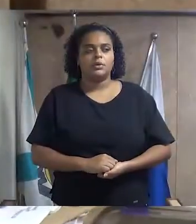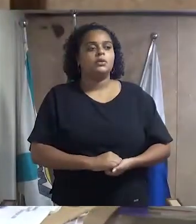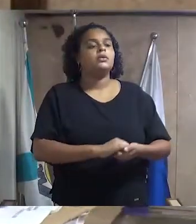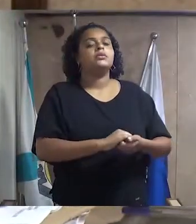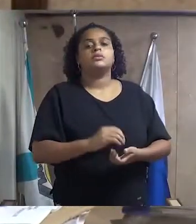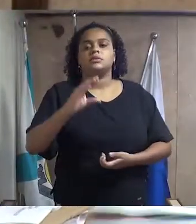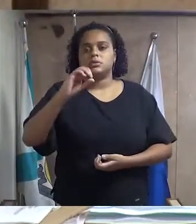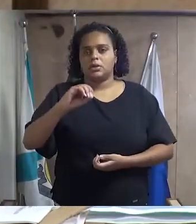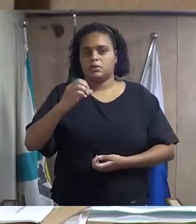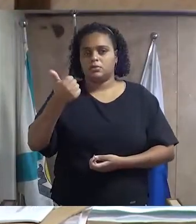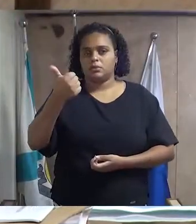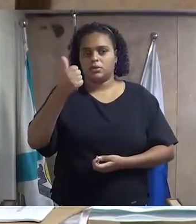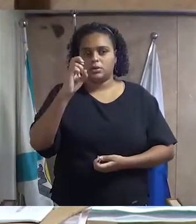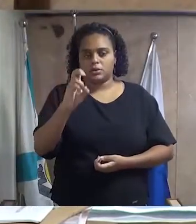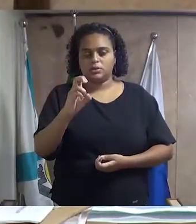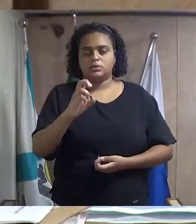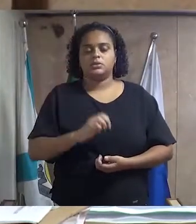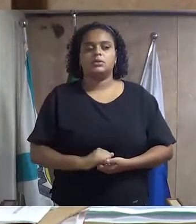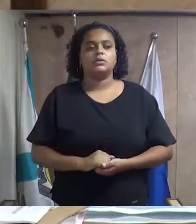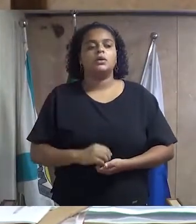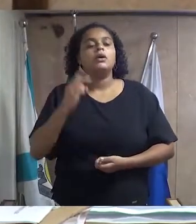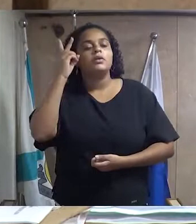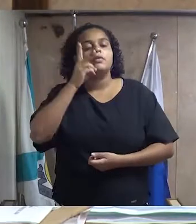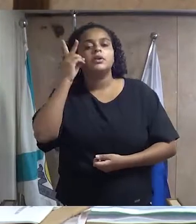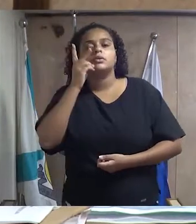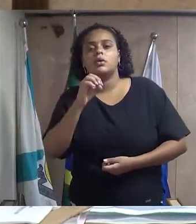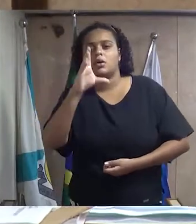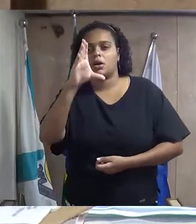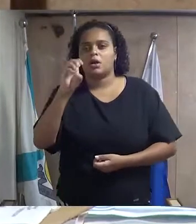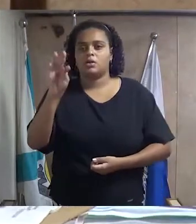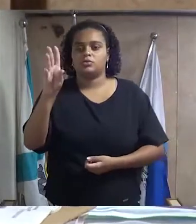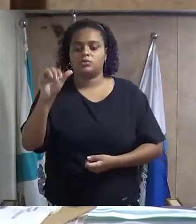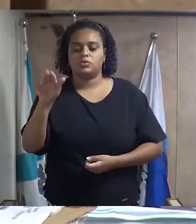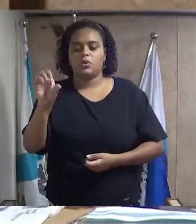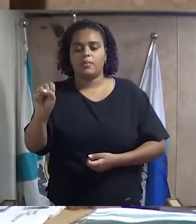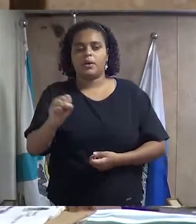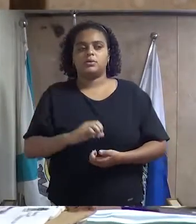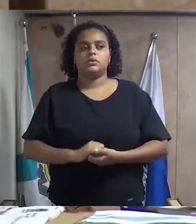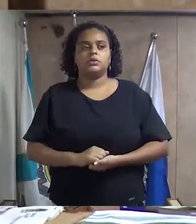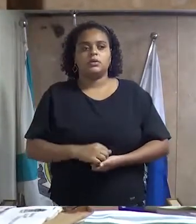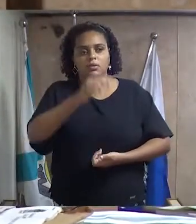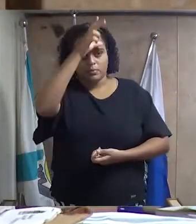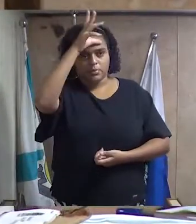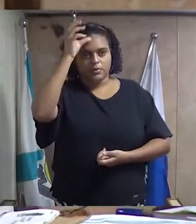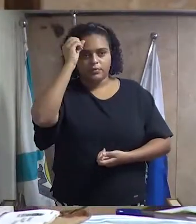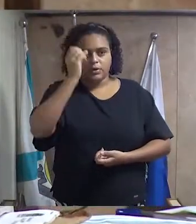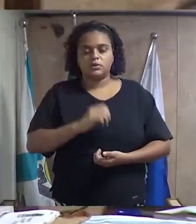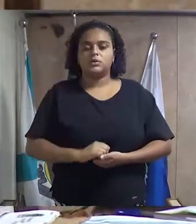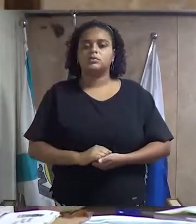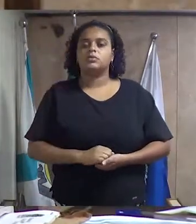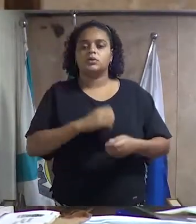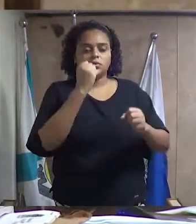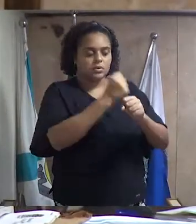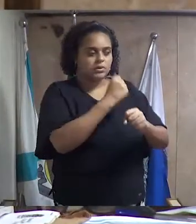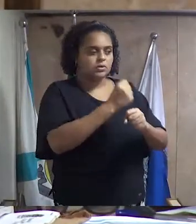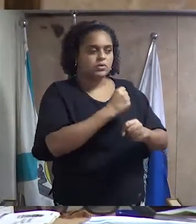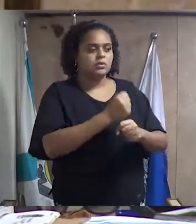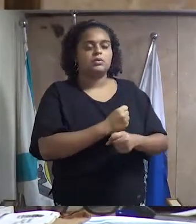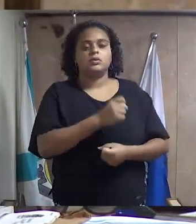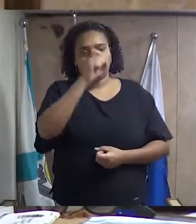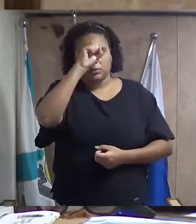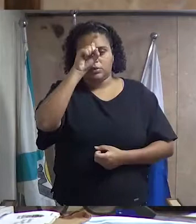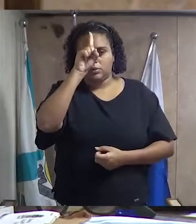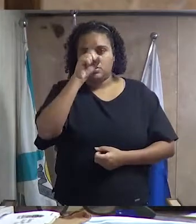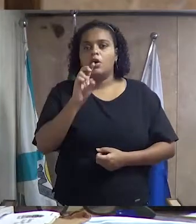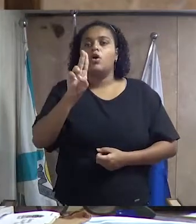Indicação 015, senhor vereador Cláudio Tomás, solicitamos ao senhor prefeito a construção da unidade do